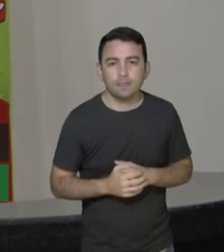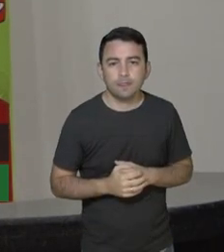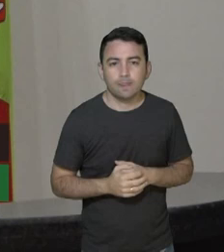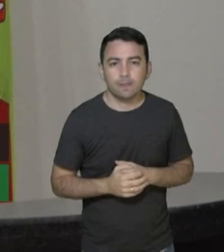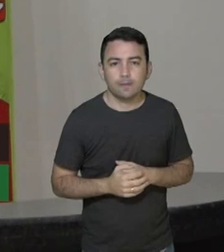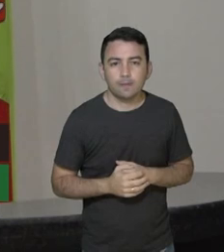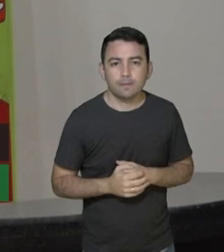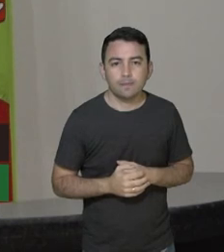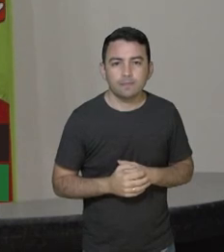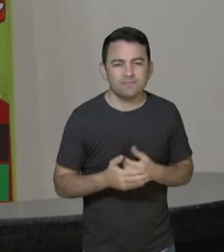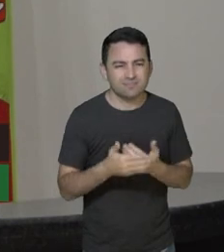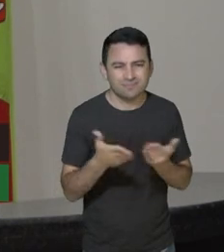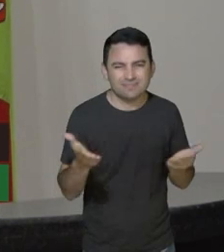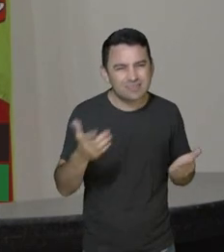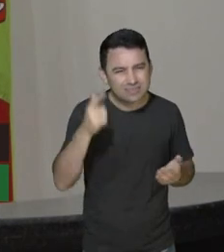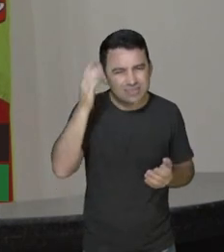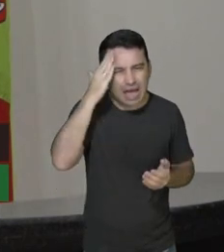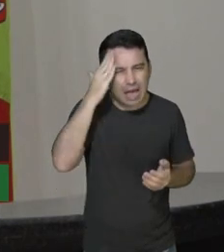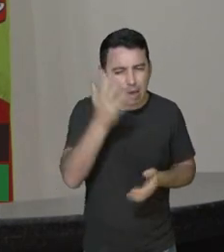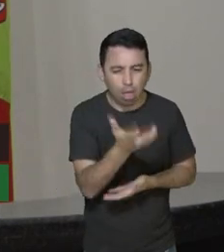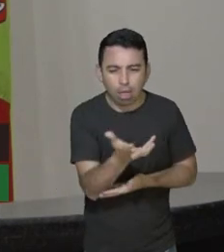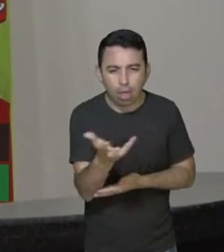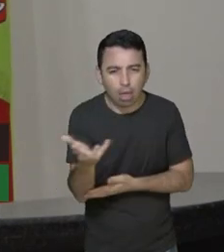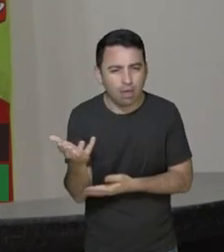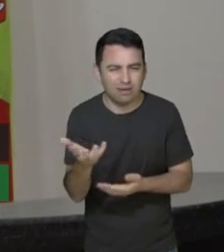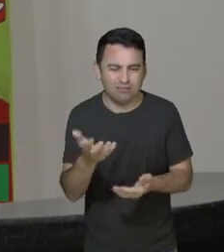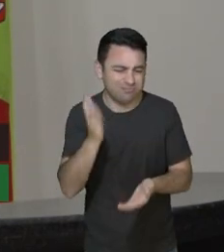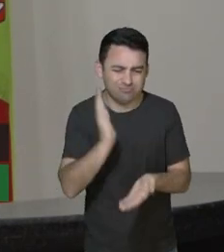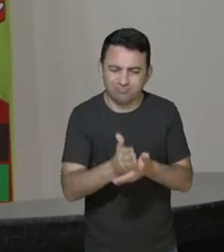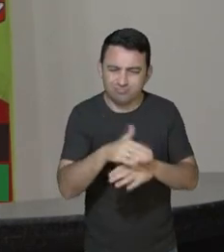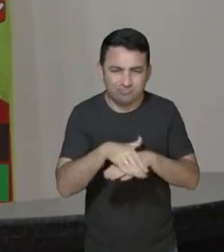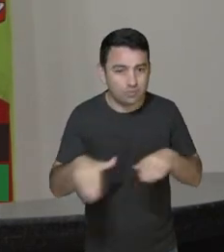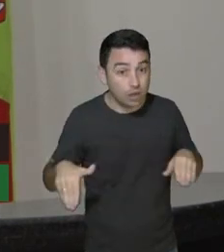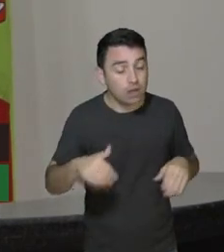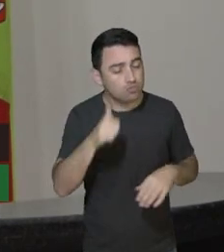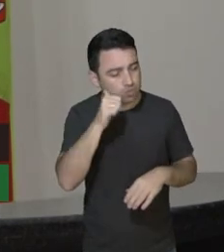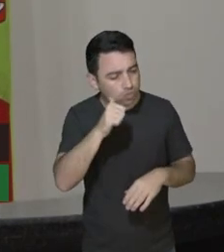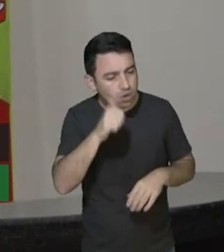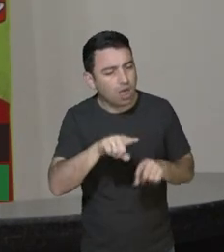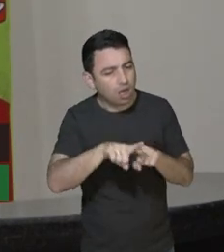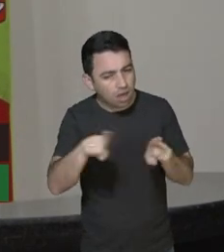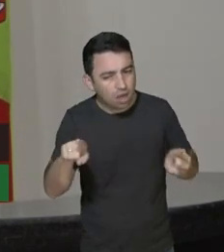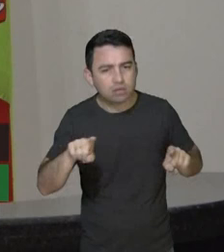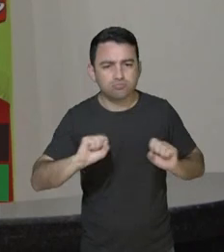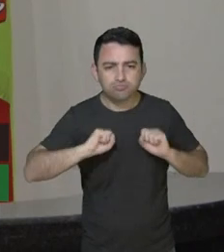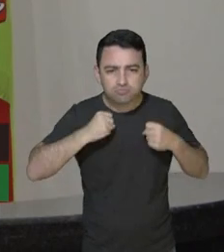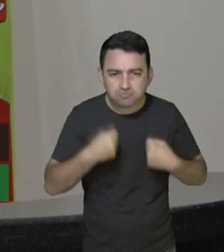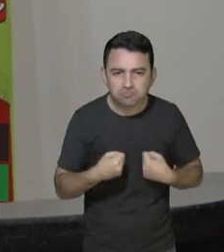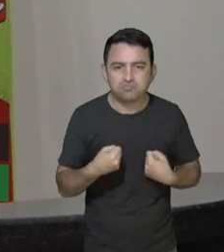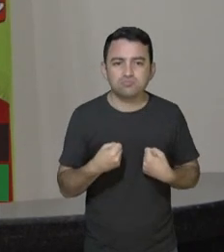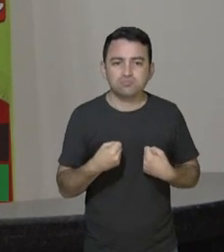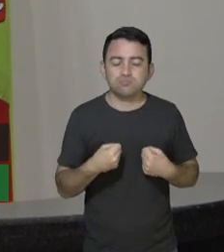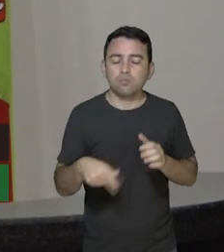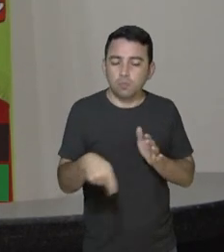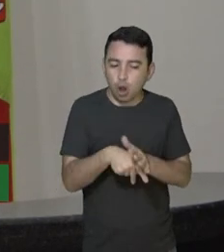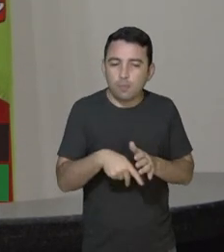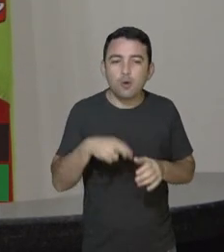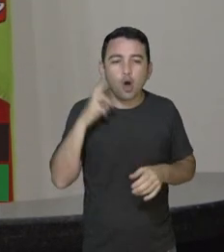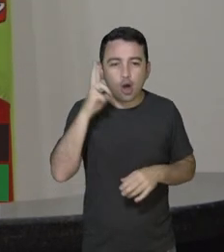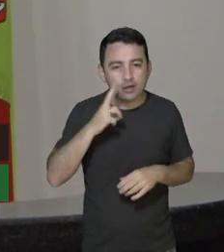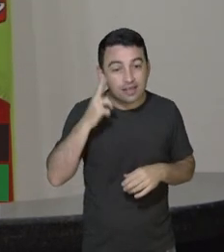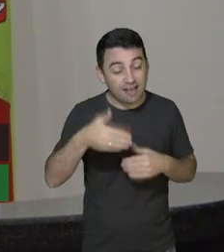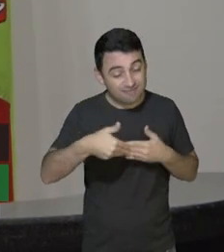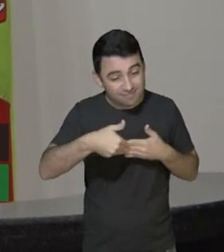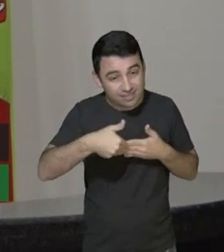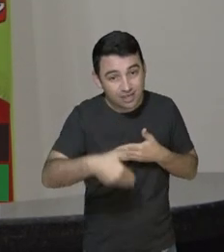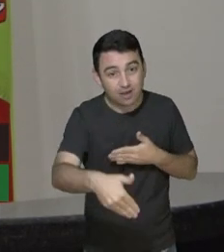daquele pires na mão que elas sempre andavam, né, para as nossas guerreiras, nossos anjos cor-de-rosa, que a partir de agora